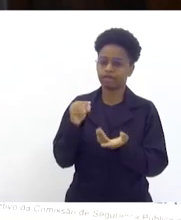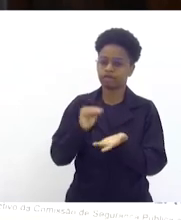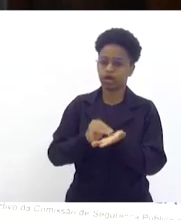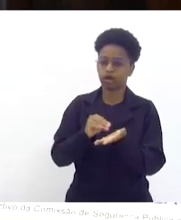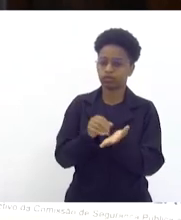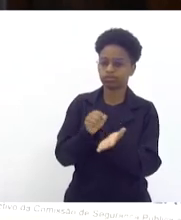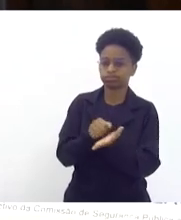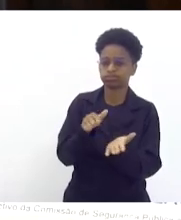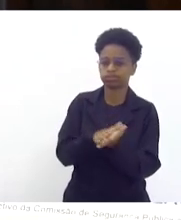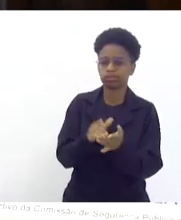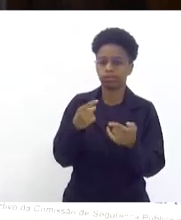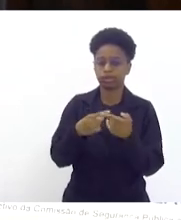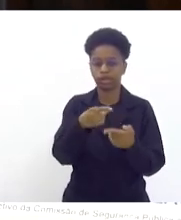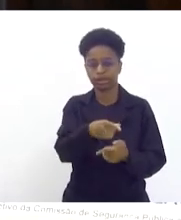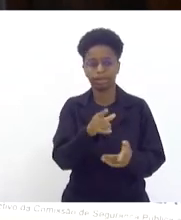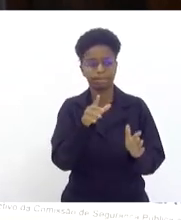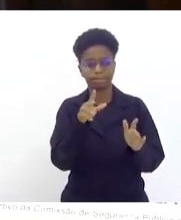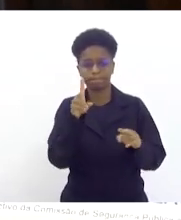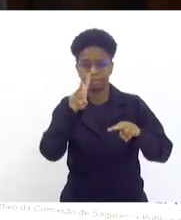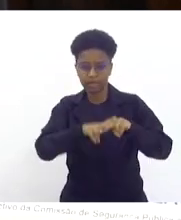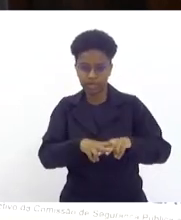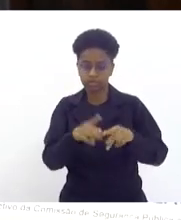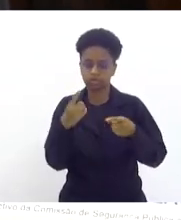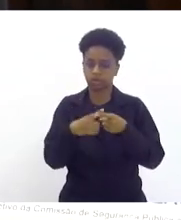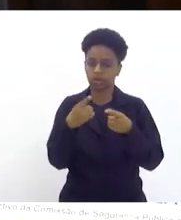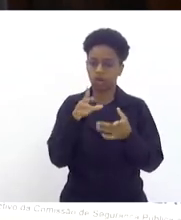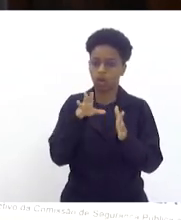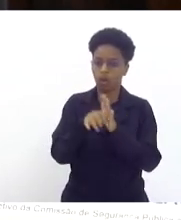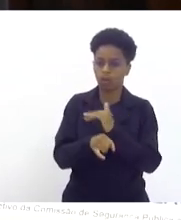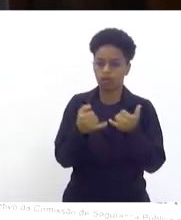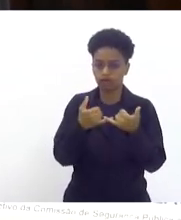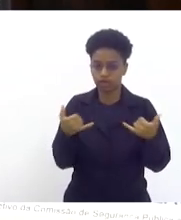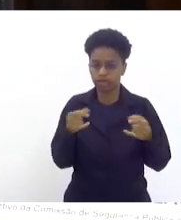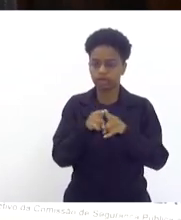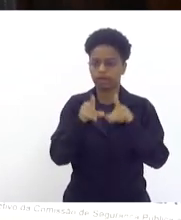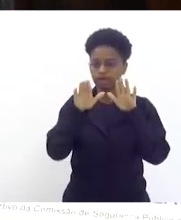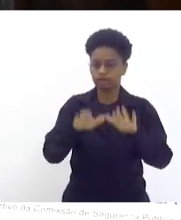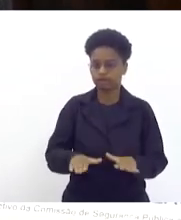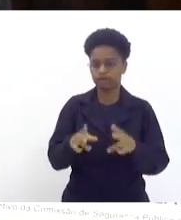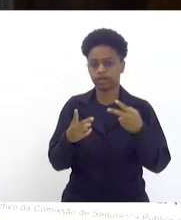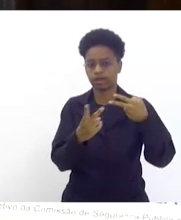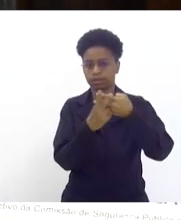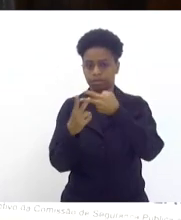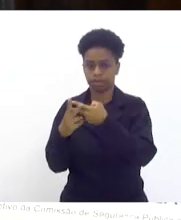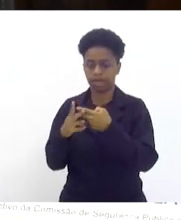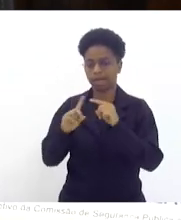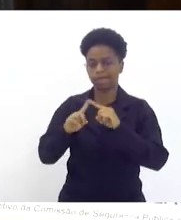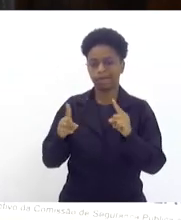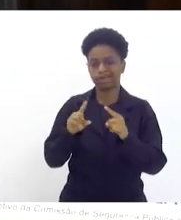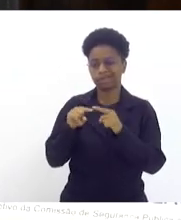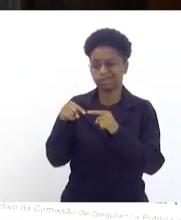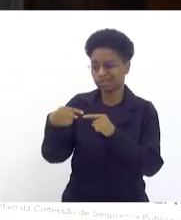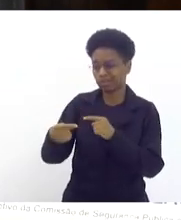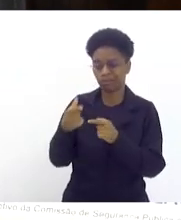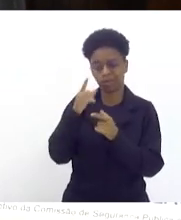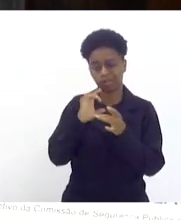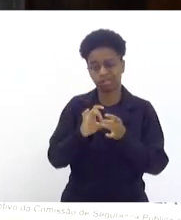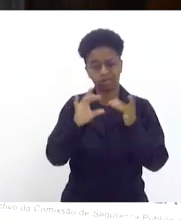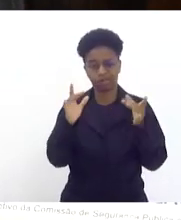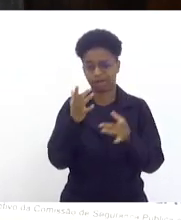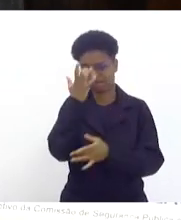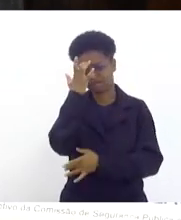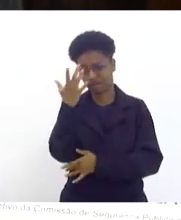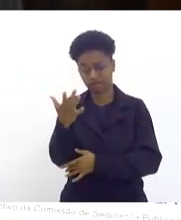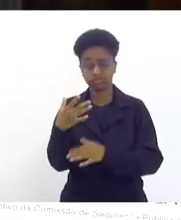indivíduo ser preso porque roubou um filho e ficar na cadeia de responder toda a persecução criminal e não ser liberado no momento seguinte a gente sabe que